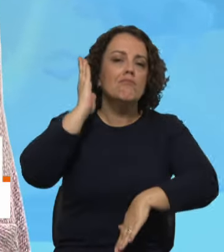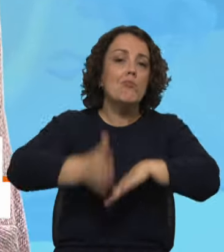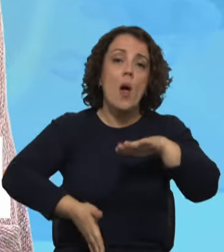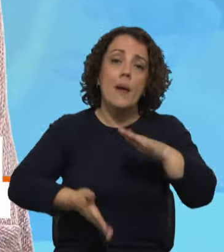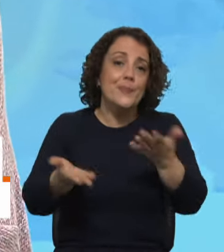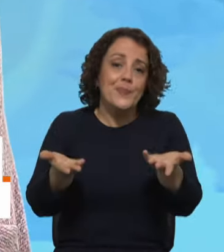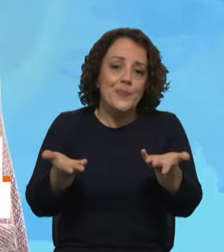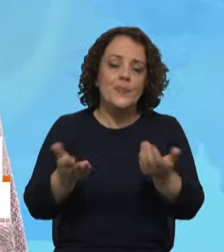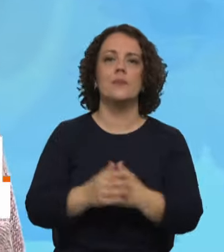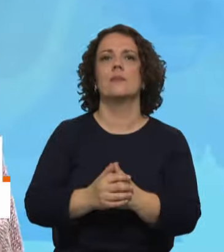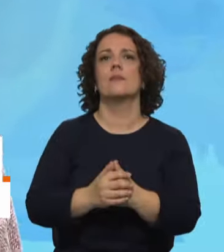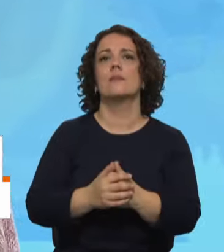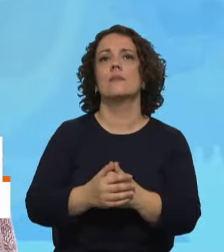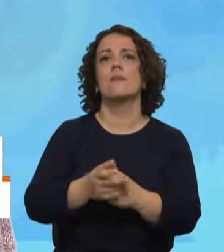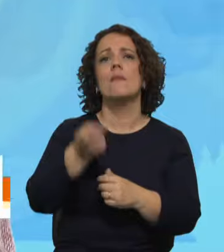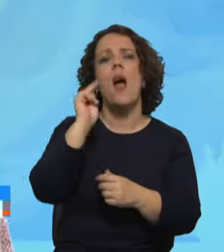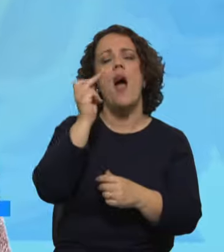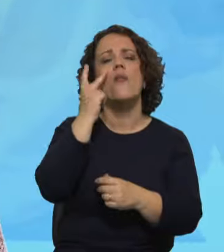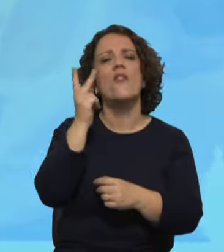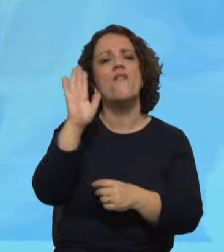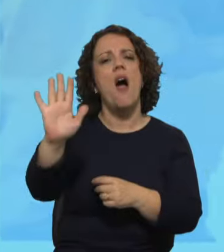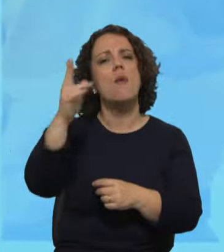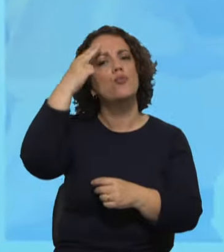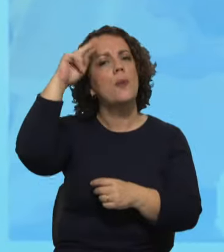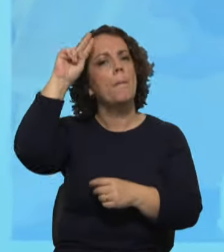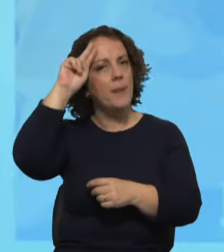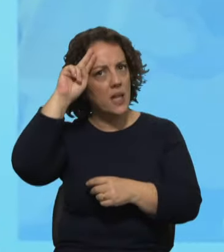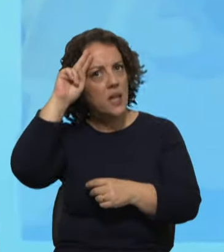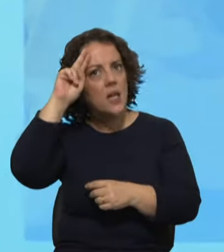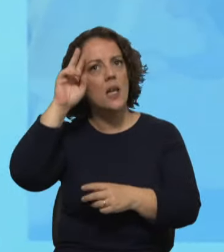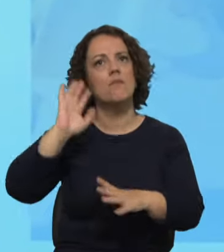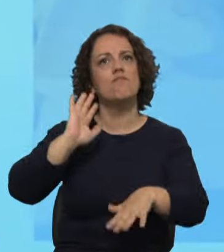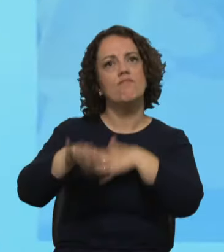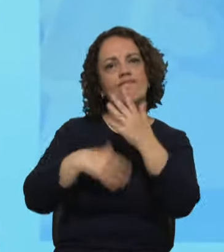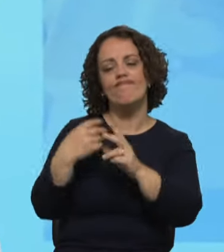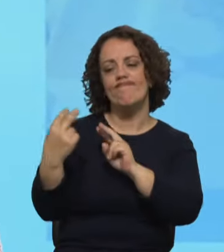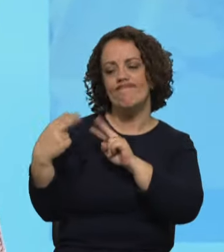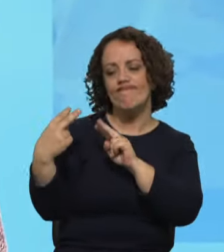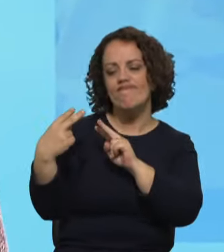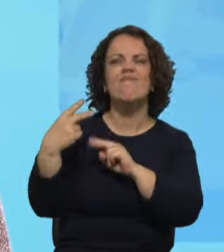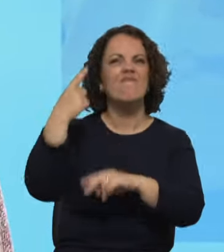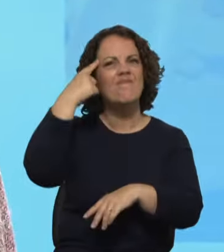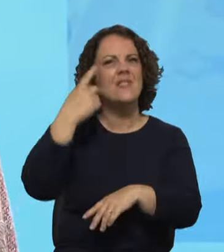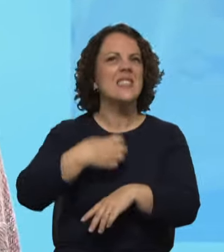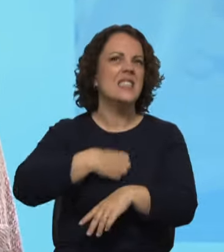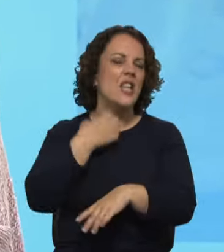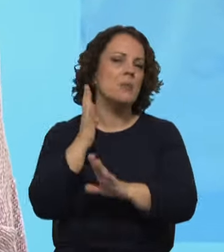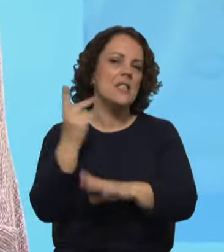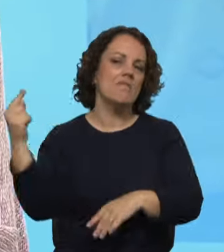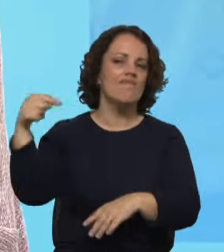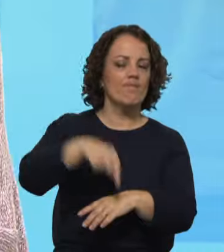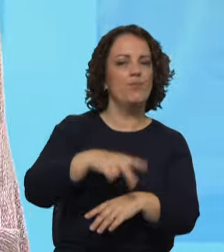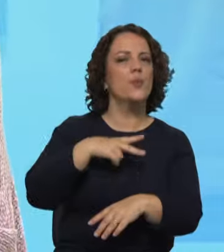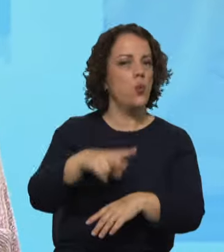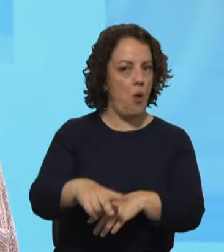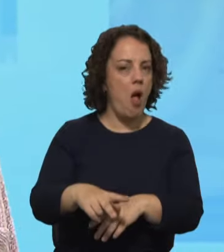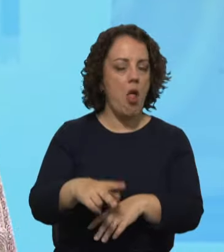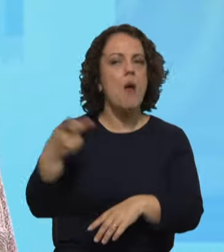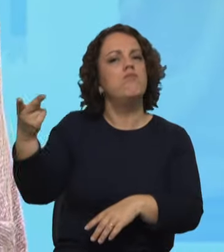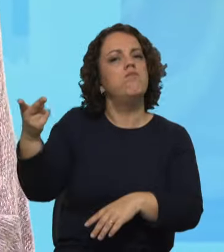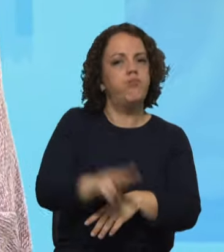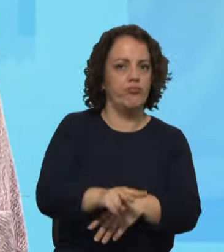Depois de alguns anos a viver em Moçambique chegamos à conclusão que era importante para nós voltar a Portugal e voltar de vez a Portugal mas tínhamos a